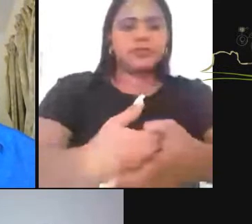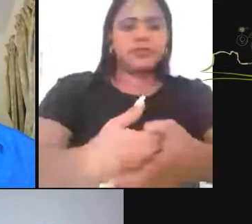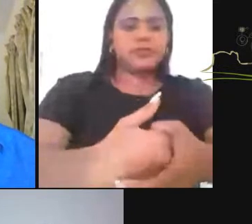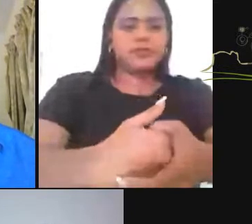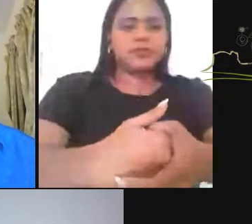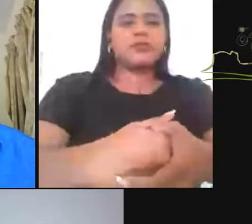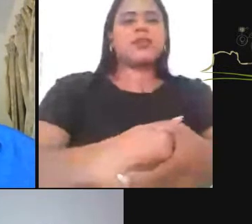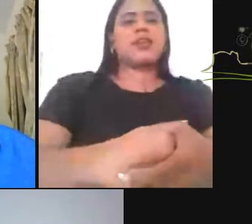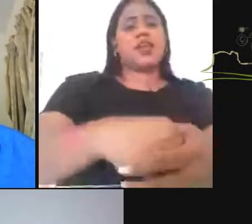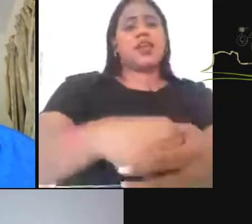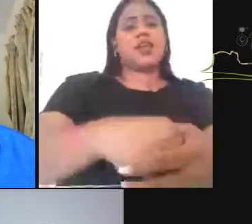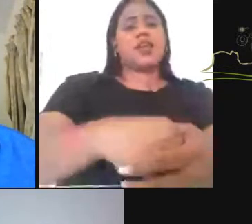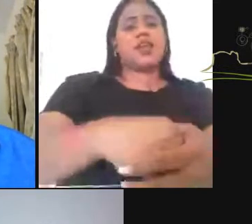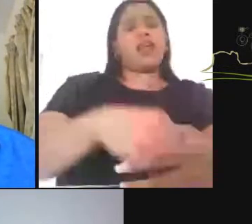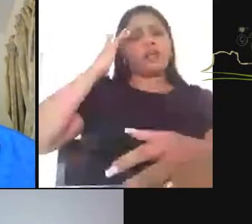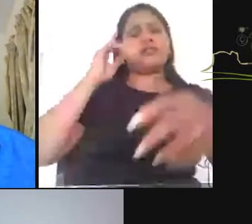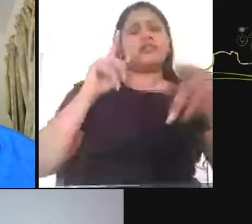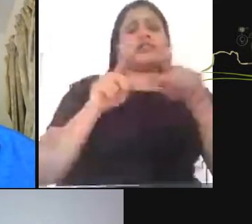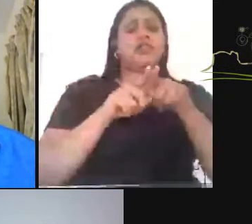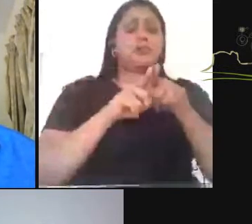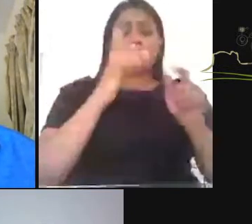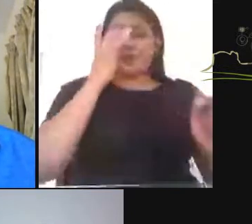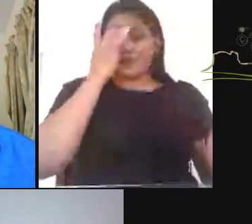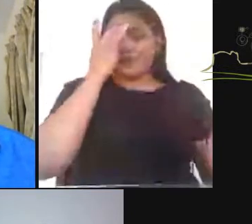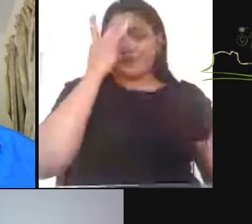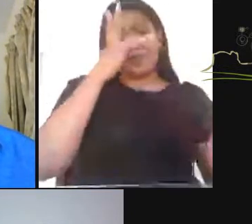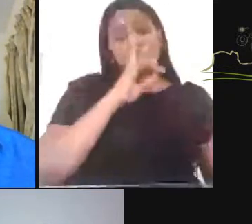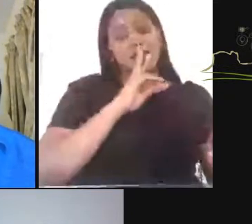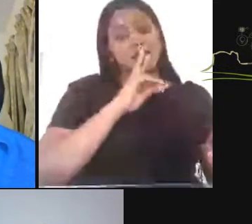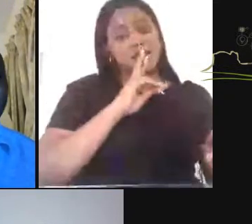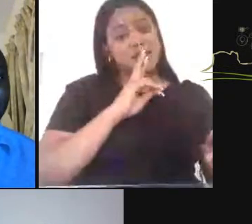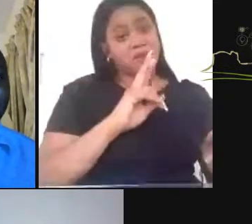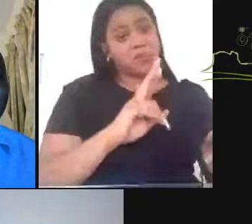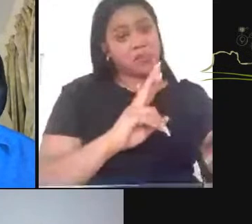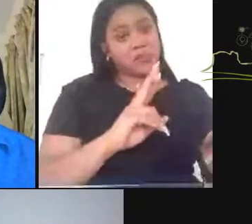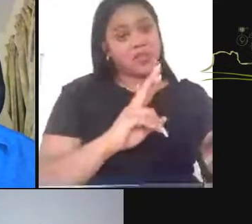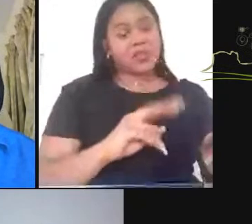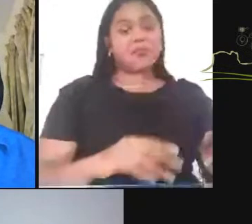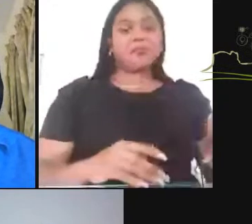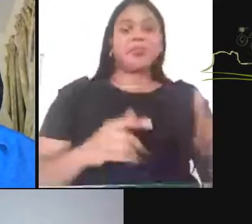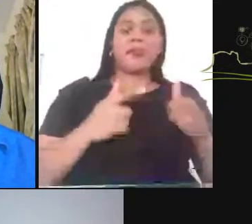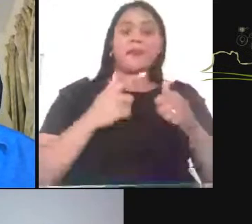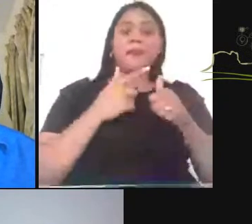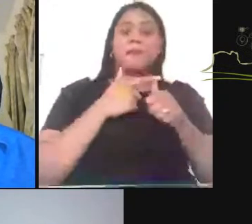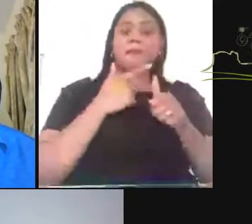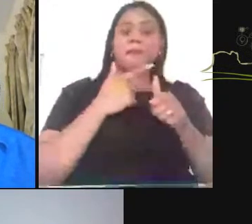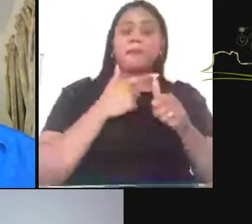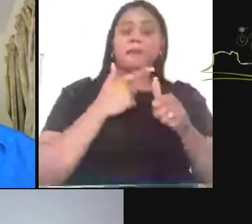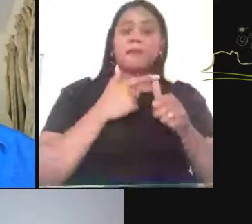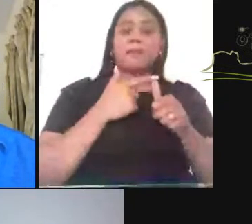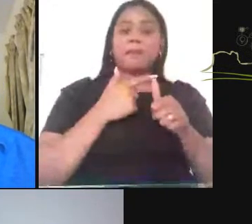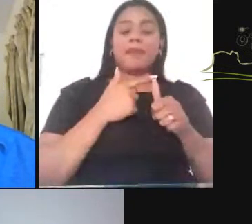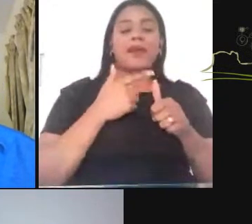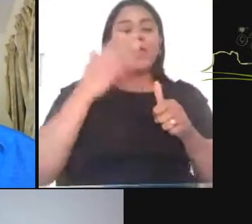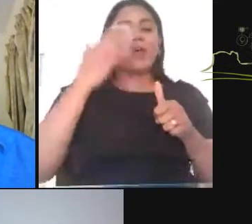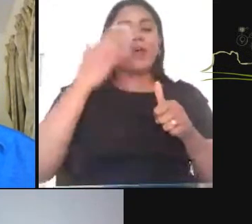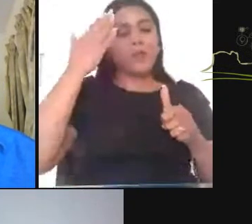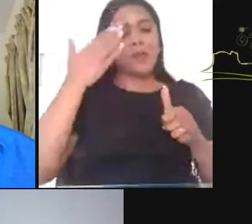Epá, não sei. Não sei. Em primeiro lugar, gostaria de cumprimentar o painel e